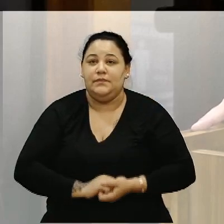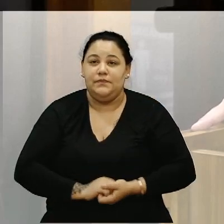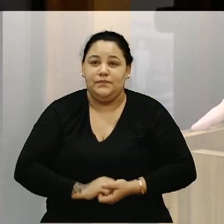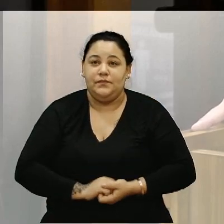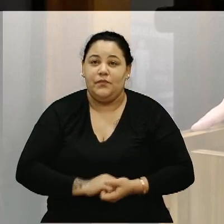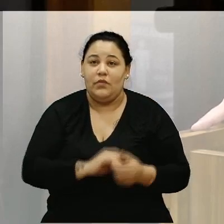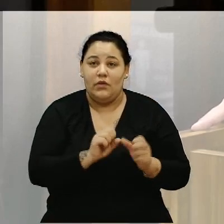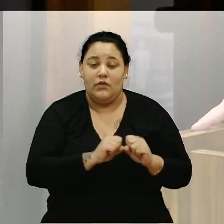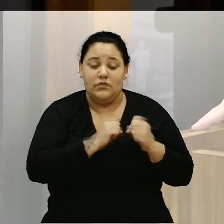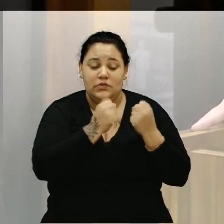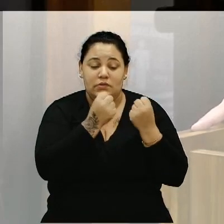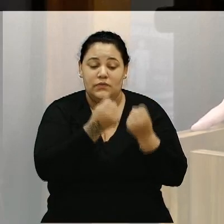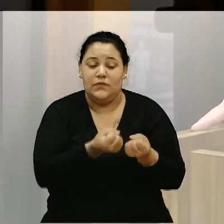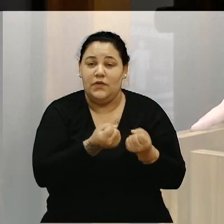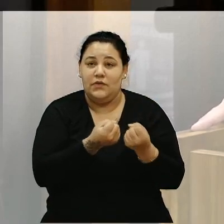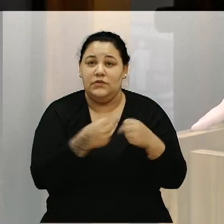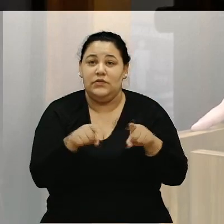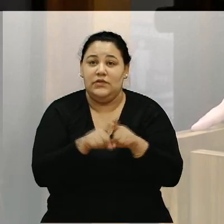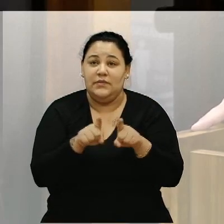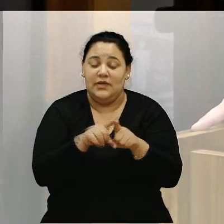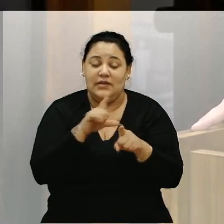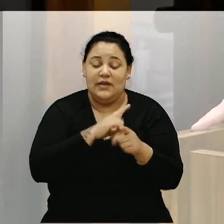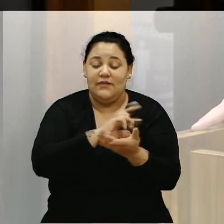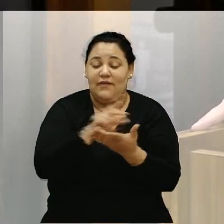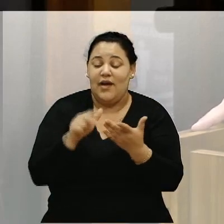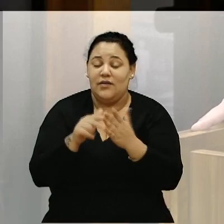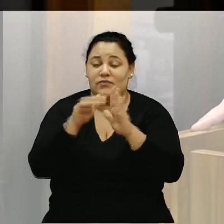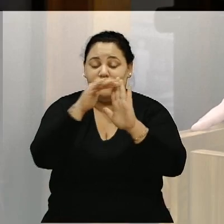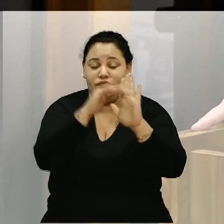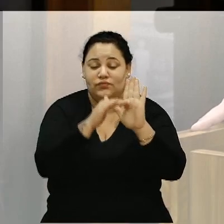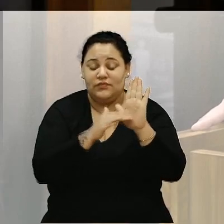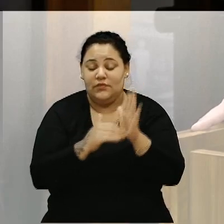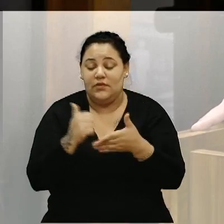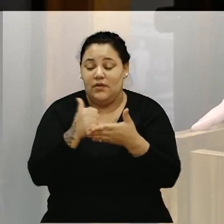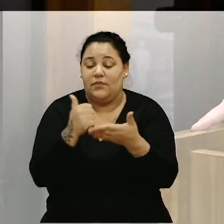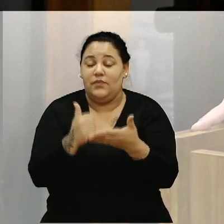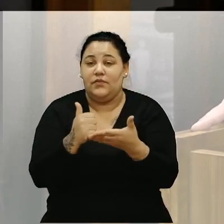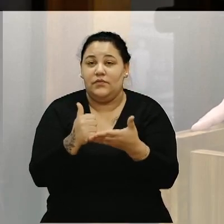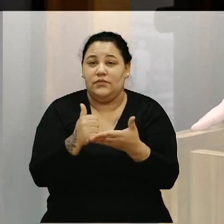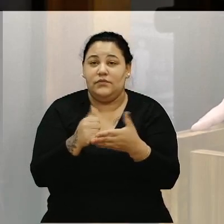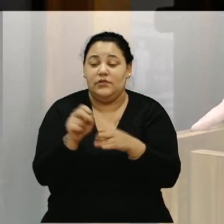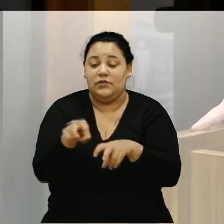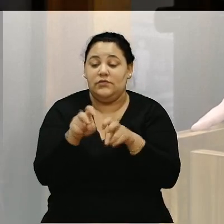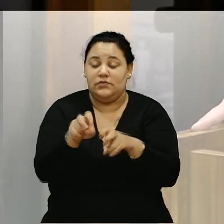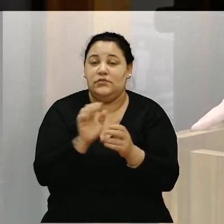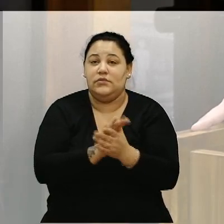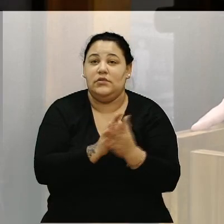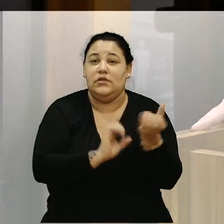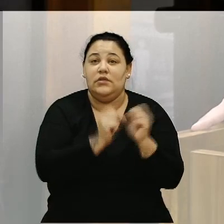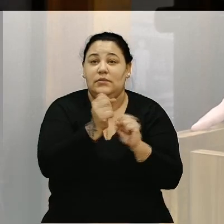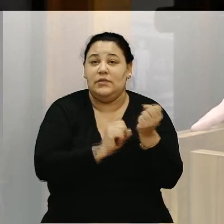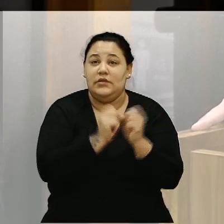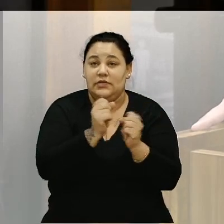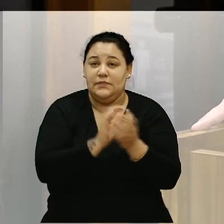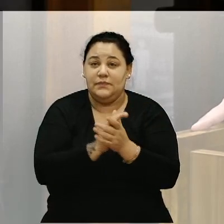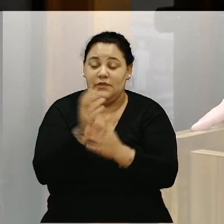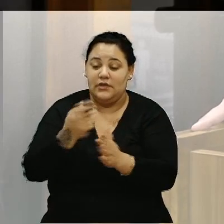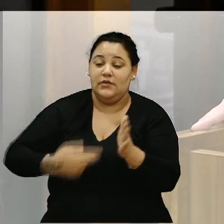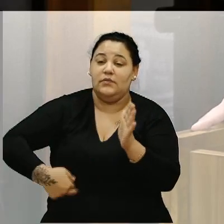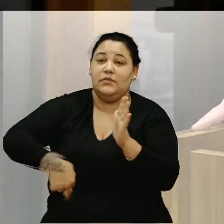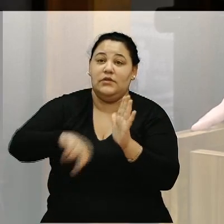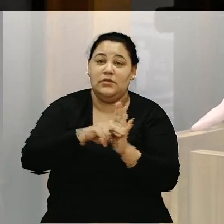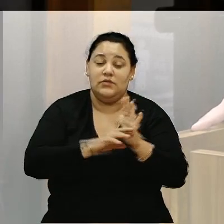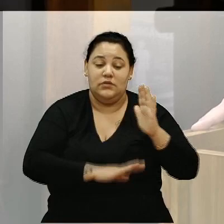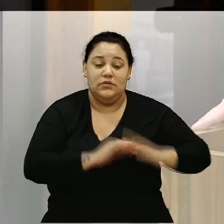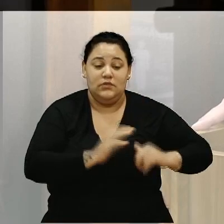esforços extraordinários abrangem diversas frentes, como apoio à agricultura e às empresas, recuperação ou reconstrução de